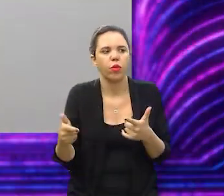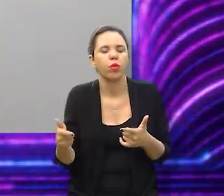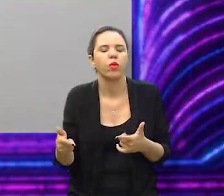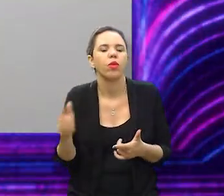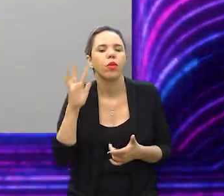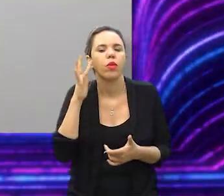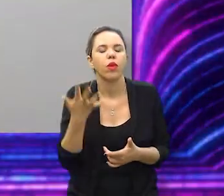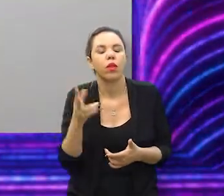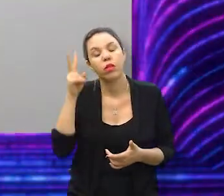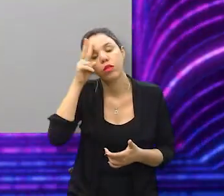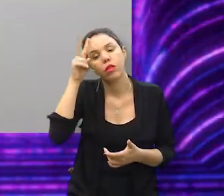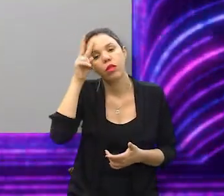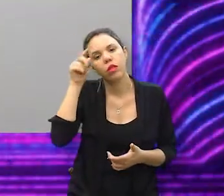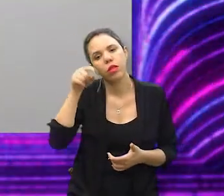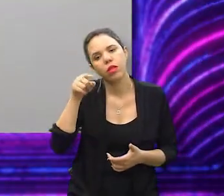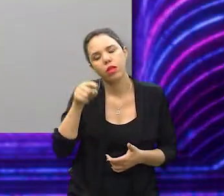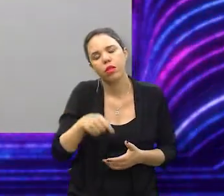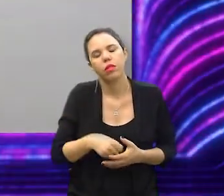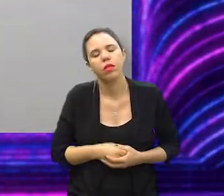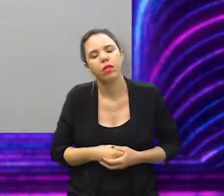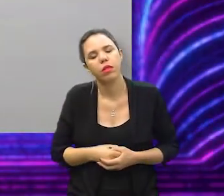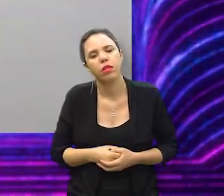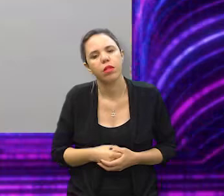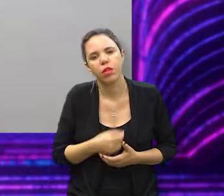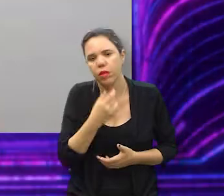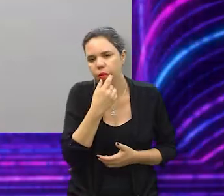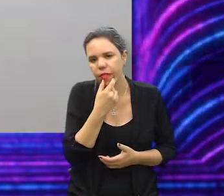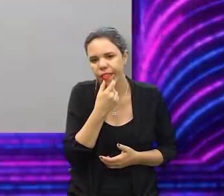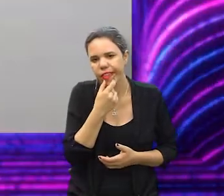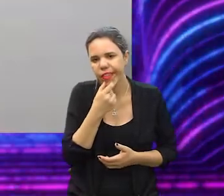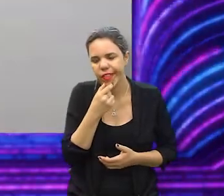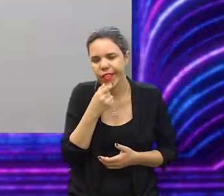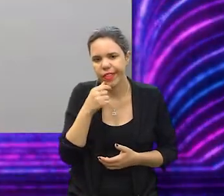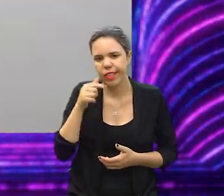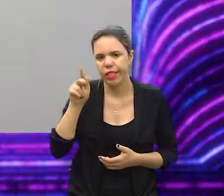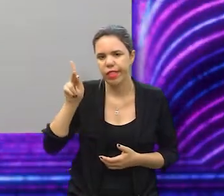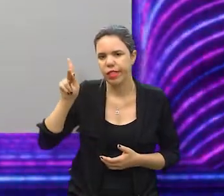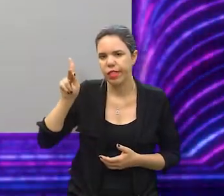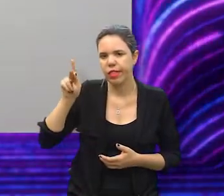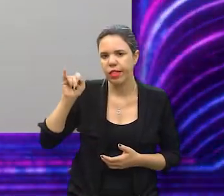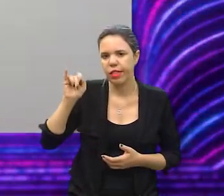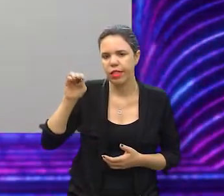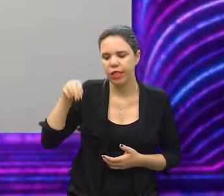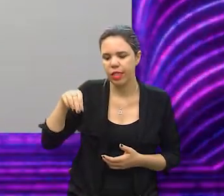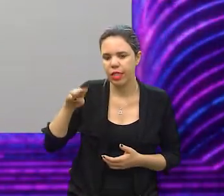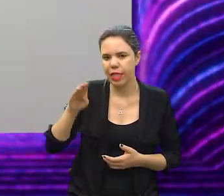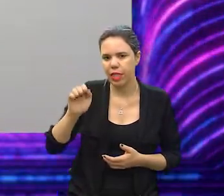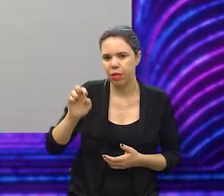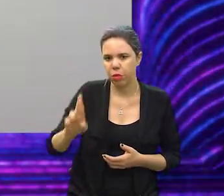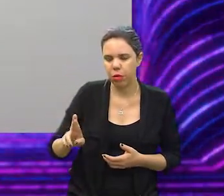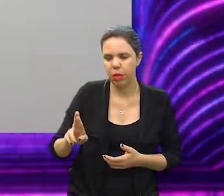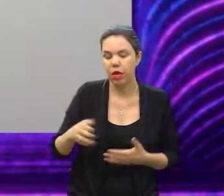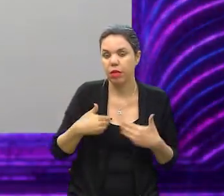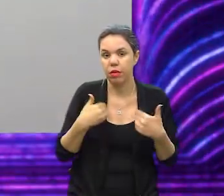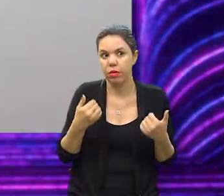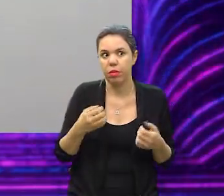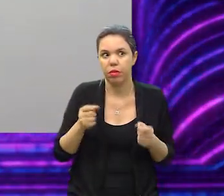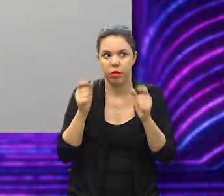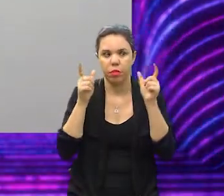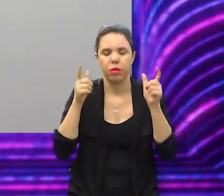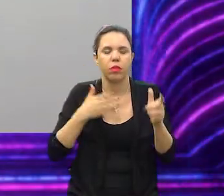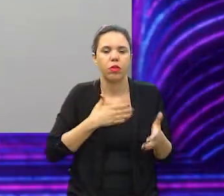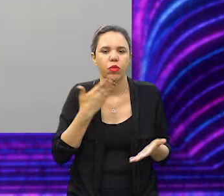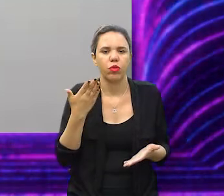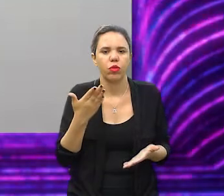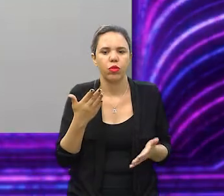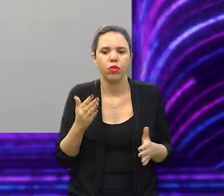A história, né, de Kimber, a Alvorada Inesperada, é exatamente uma história em que a